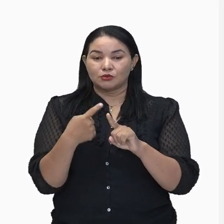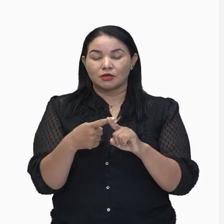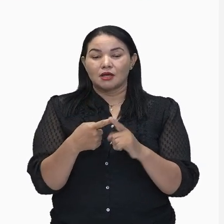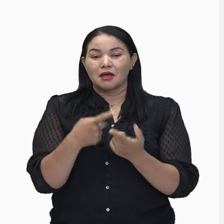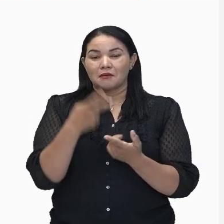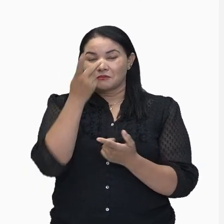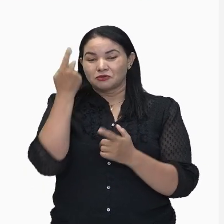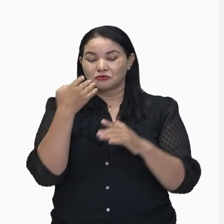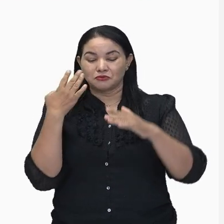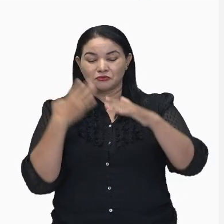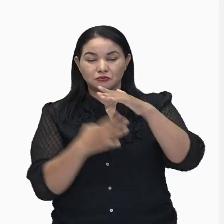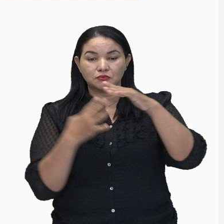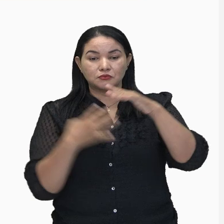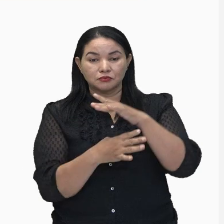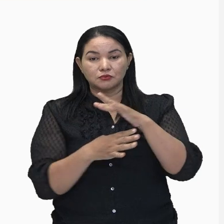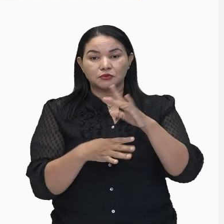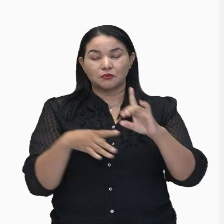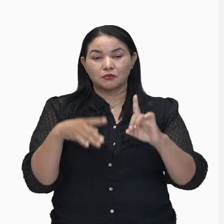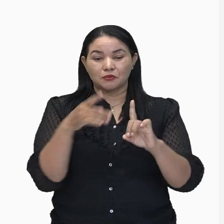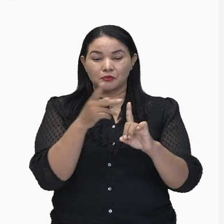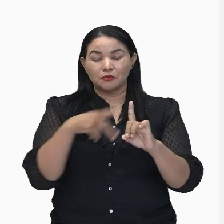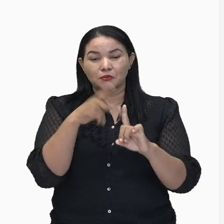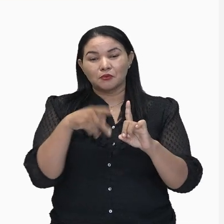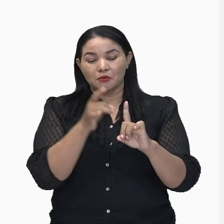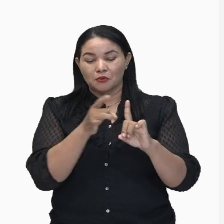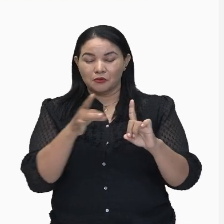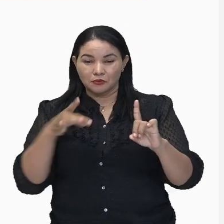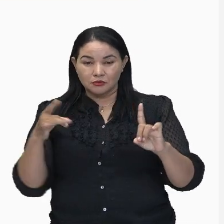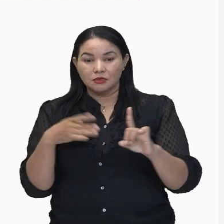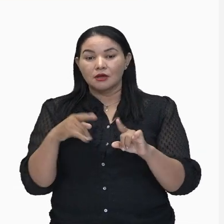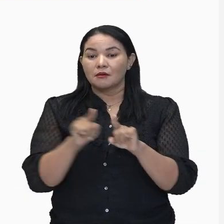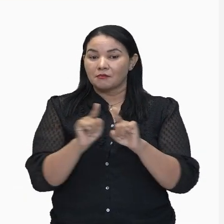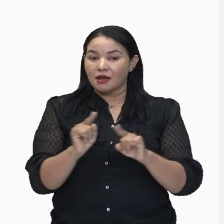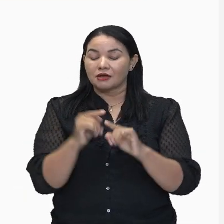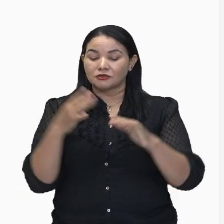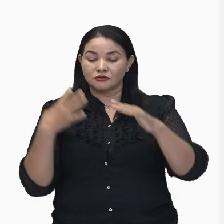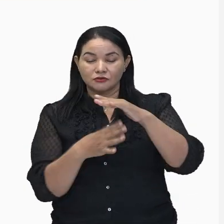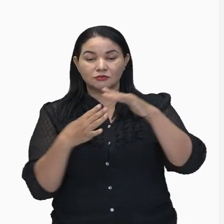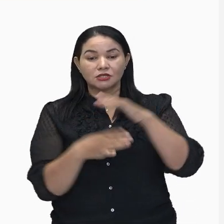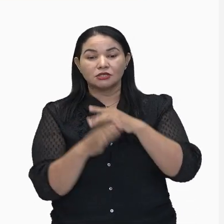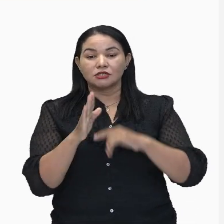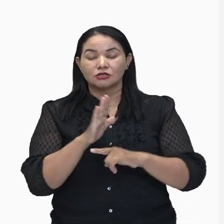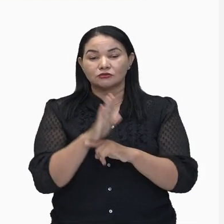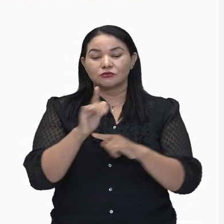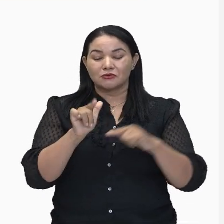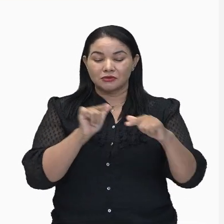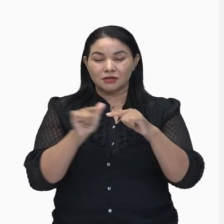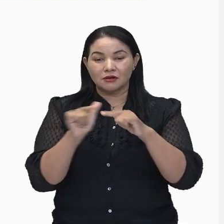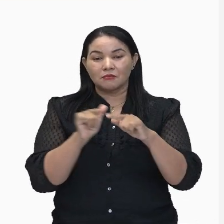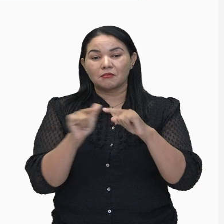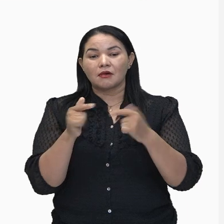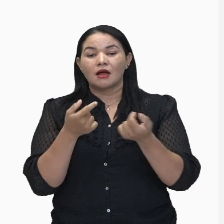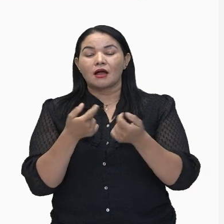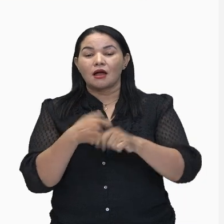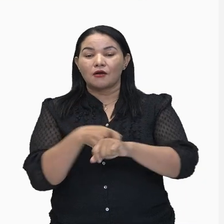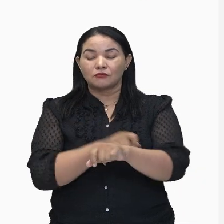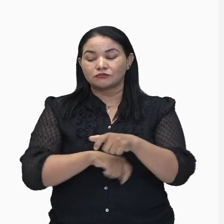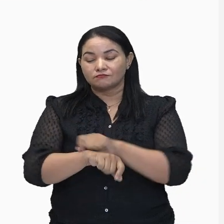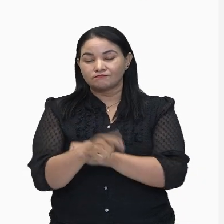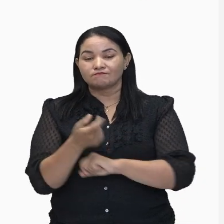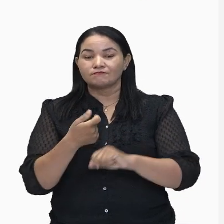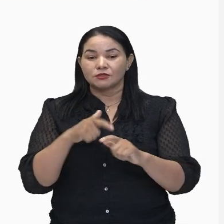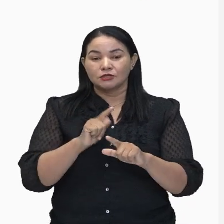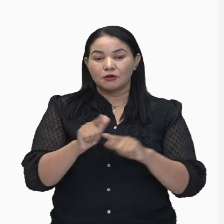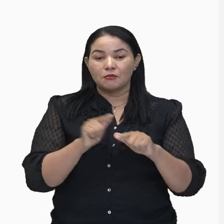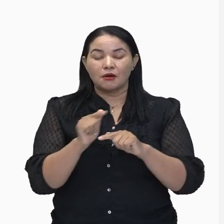os imigrantes que estão ajudando a manter ali a mão de obra, manter aí um certo